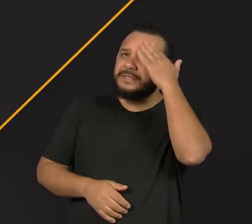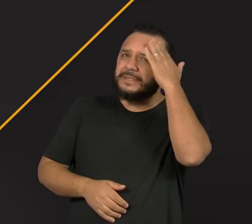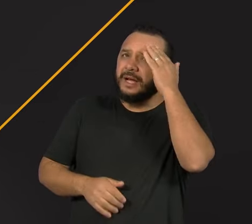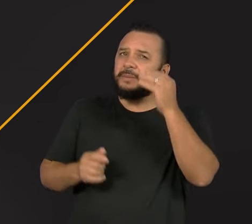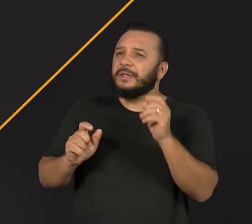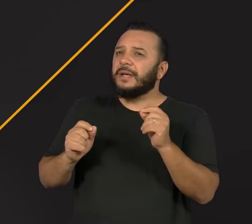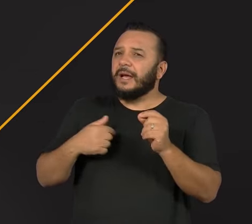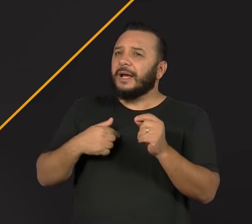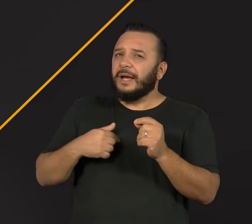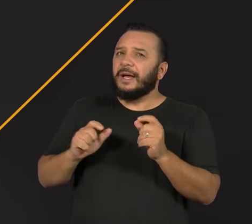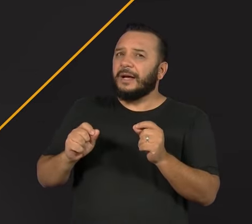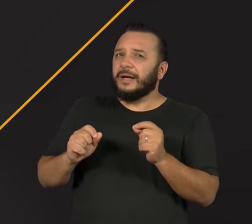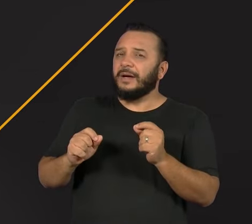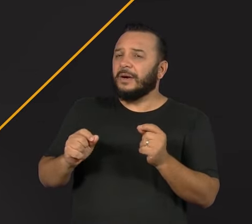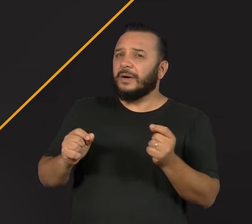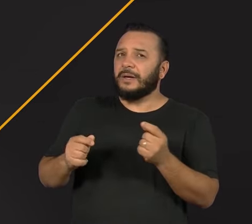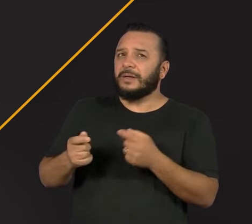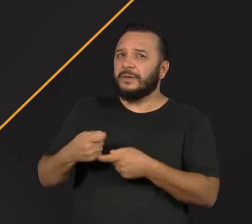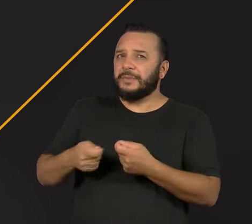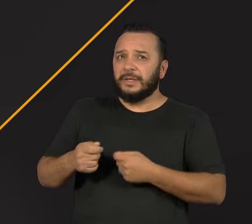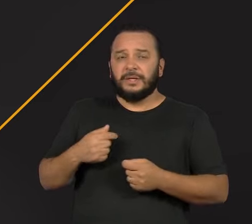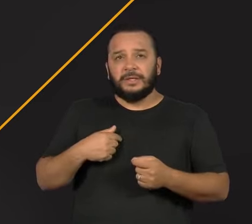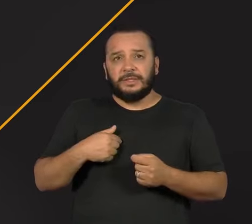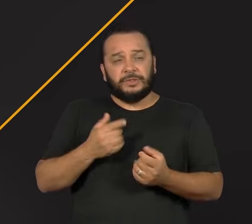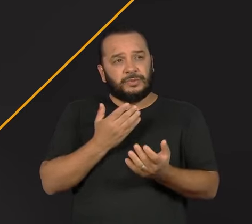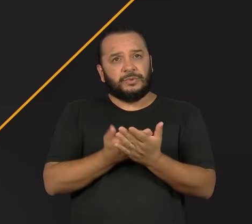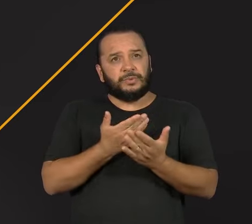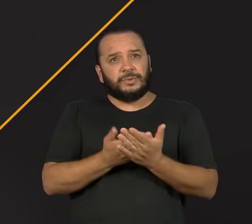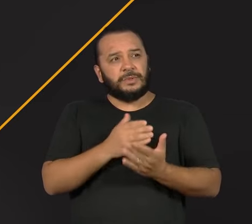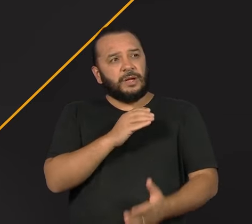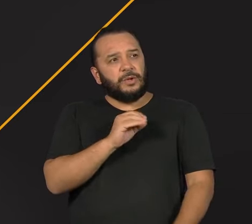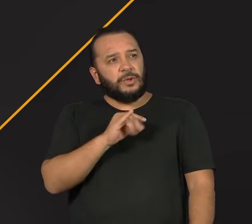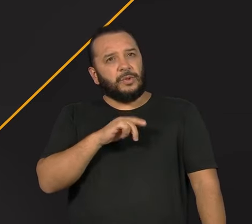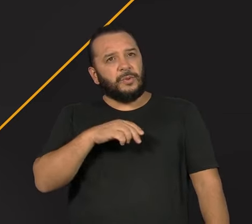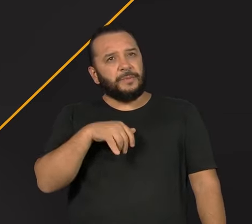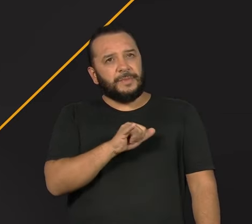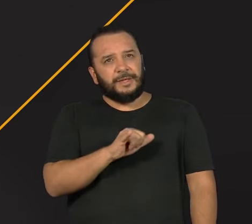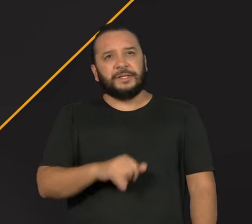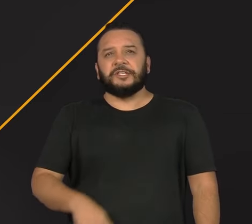cronobiologia? O estudo da cronobi.